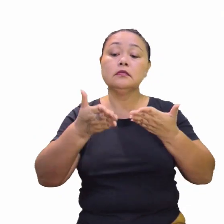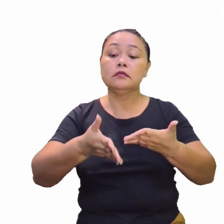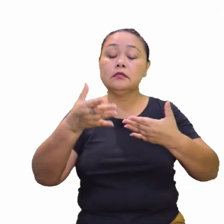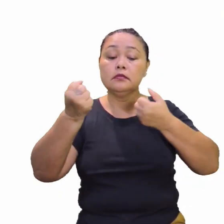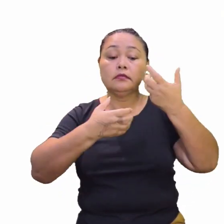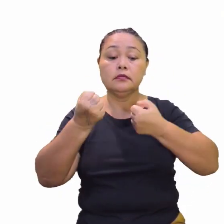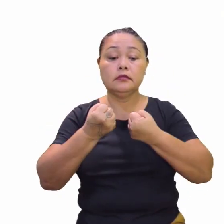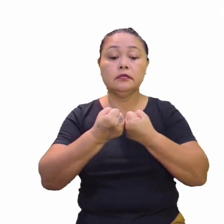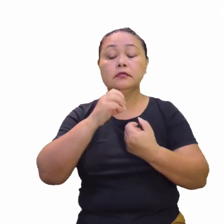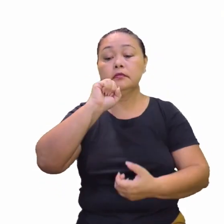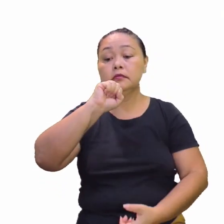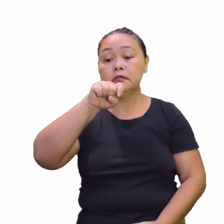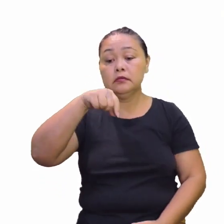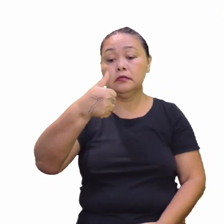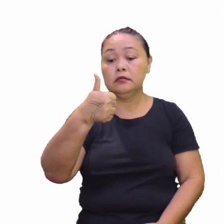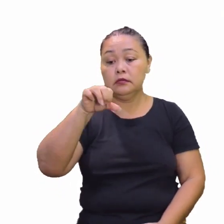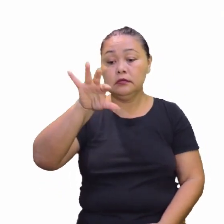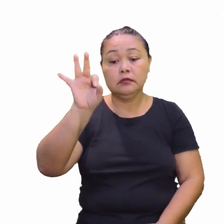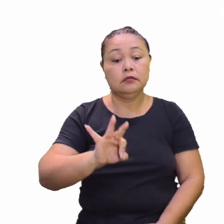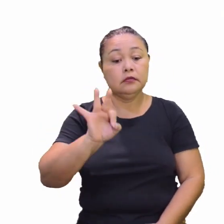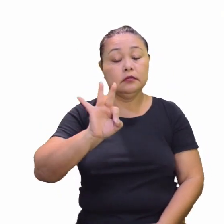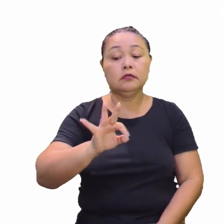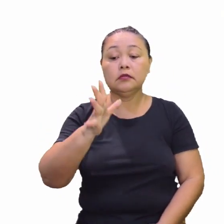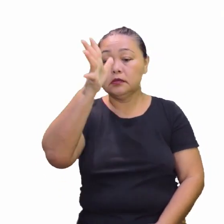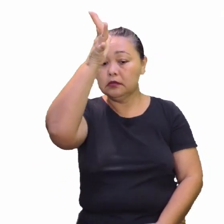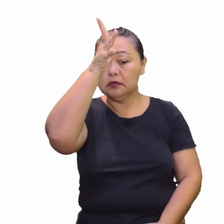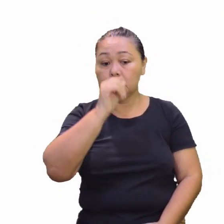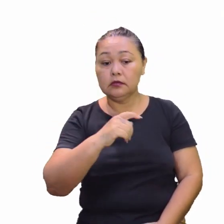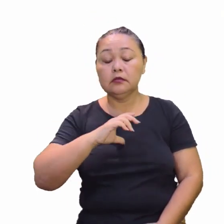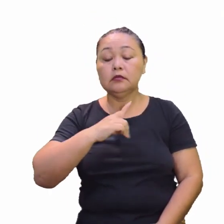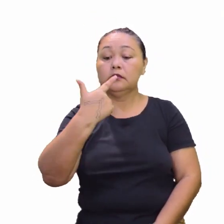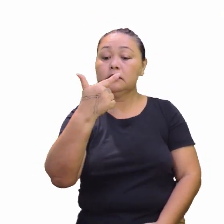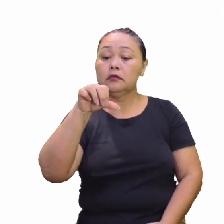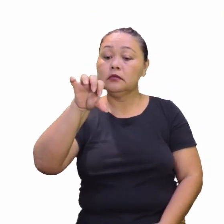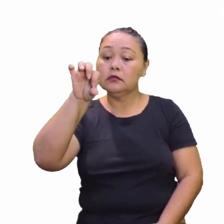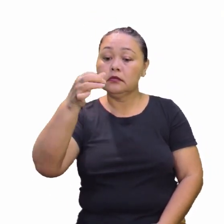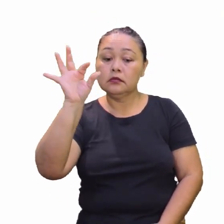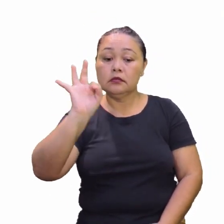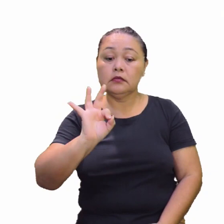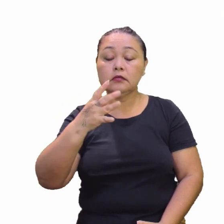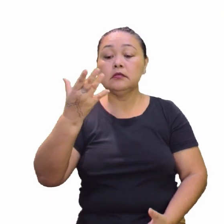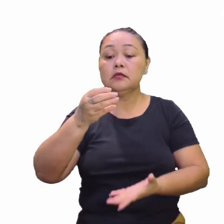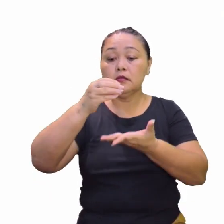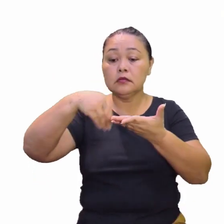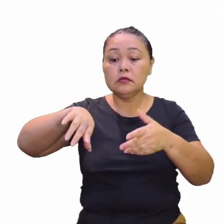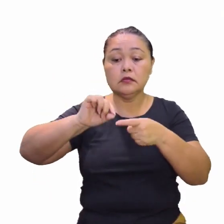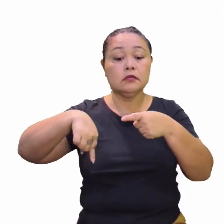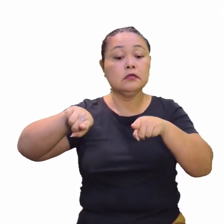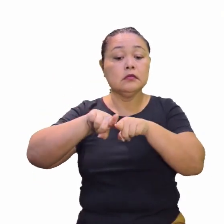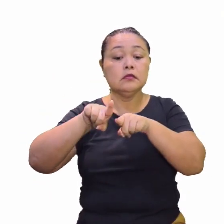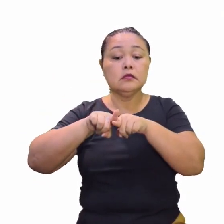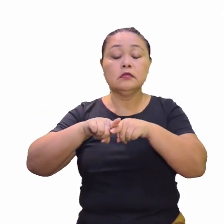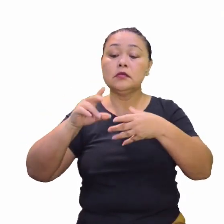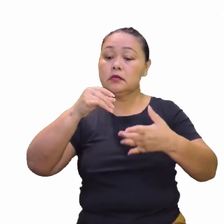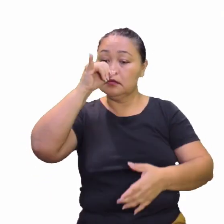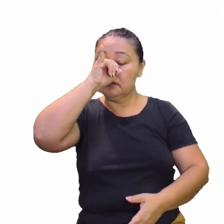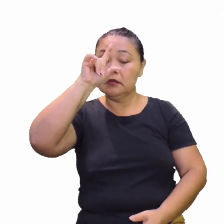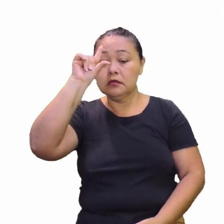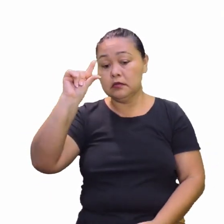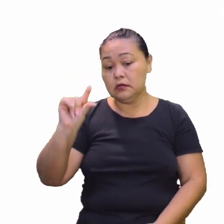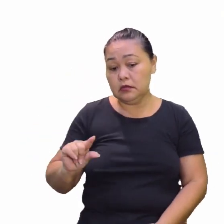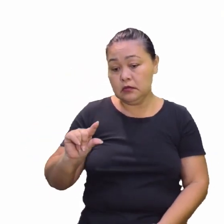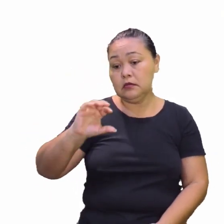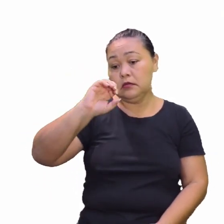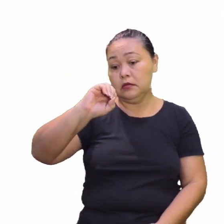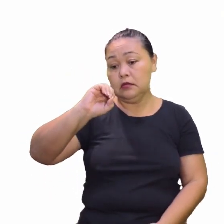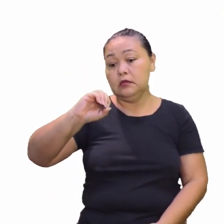destinada a leite, 8,19%, frango, 2,96%, ovos, 0,46% e suíno, baixo,